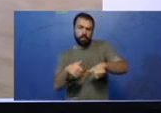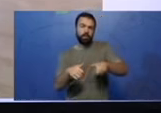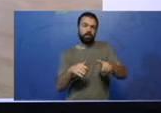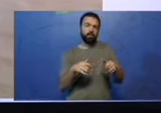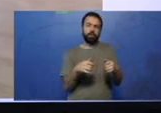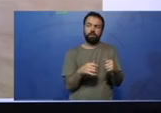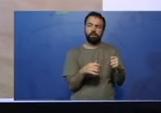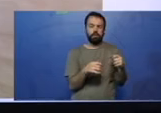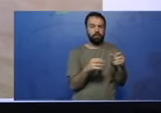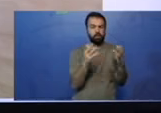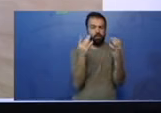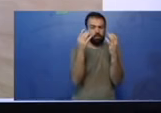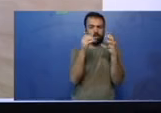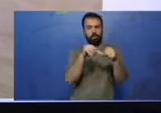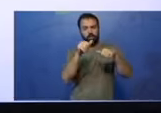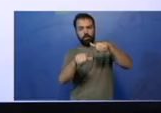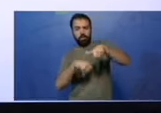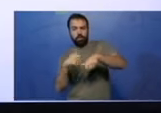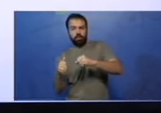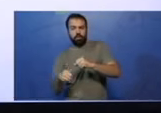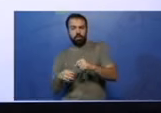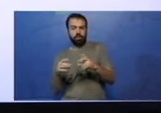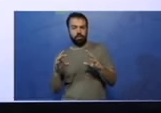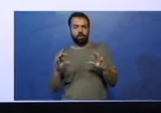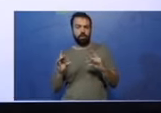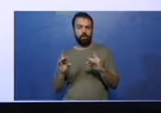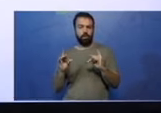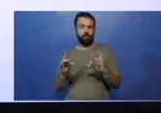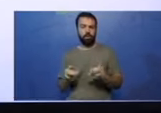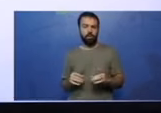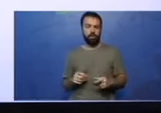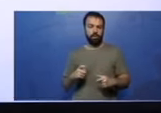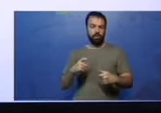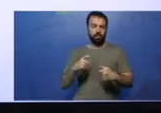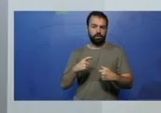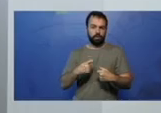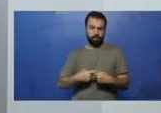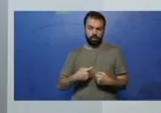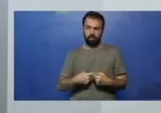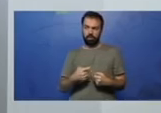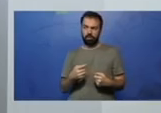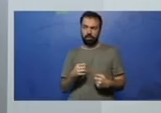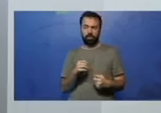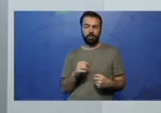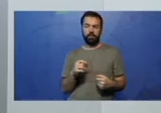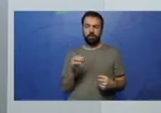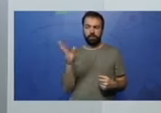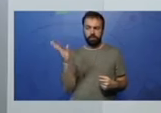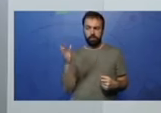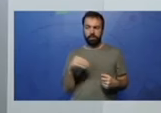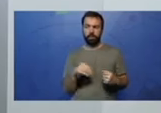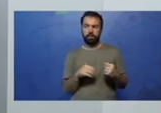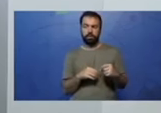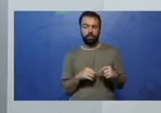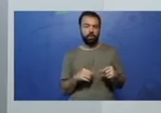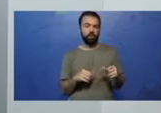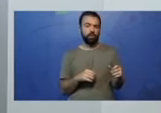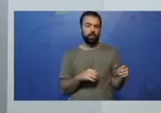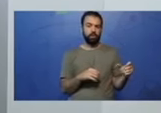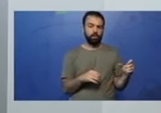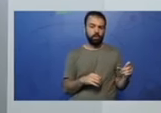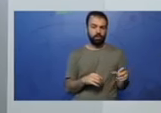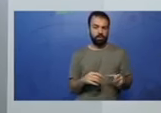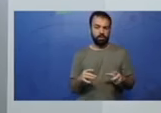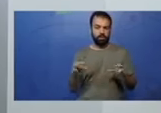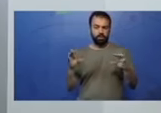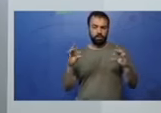Então, essa é a condensação. A solidificação é a passagem do estado líquido para o sólido.